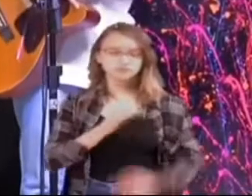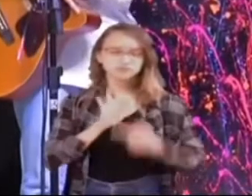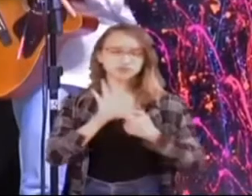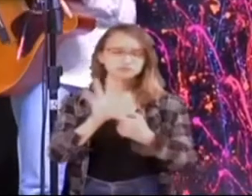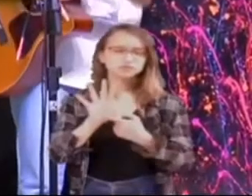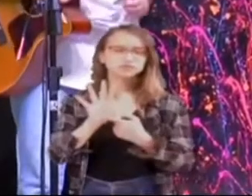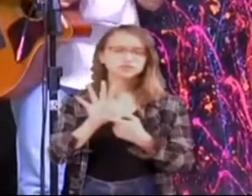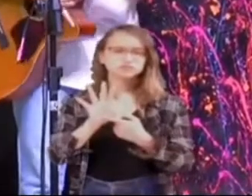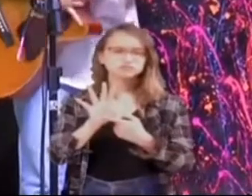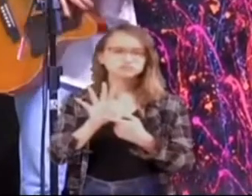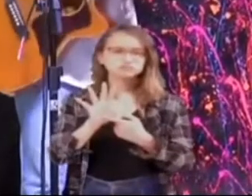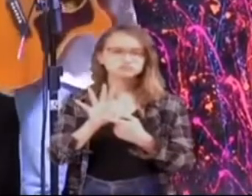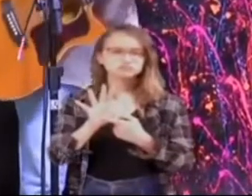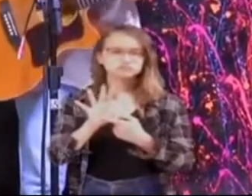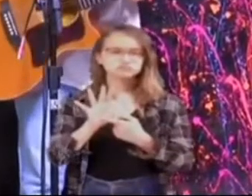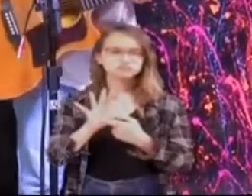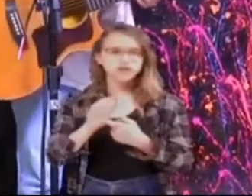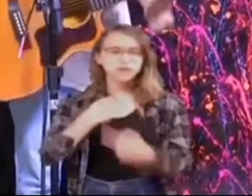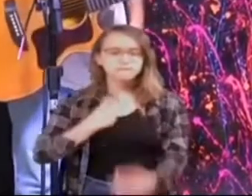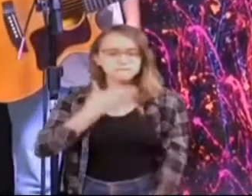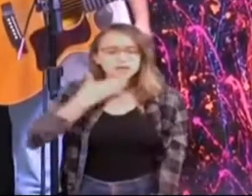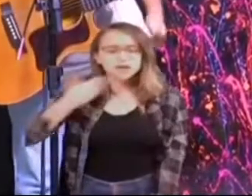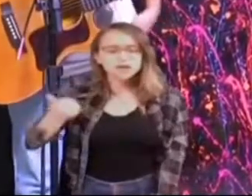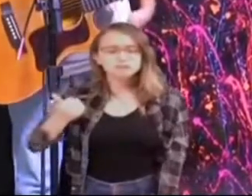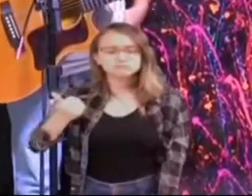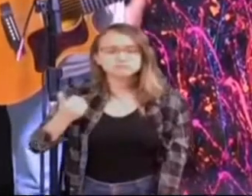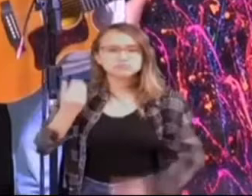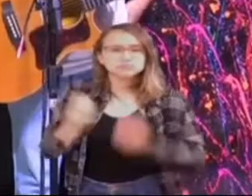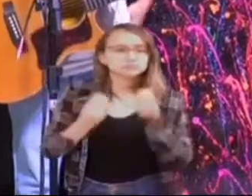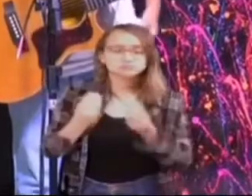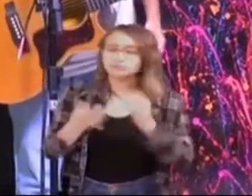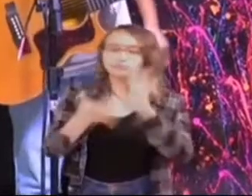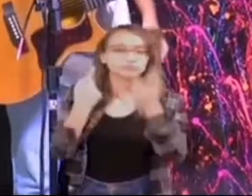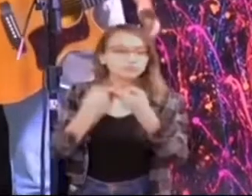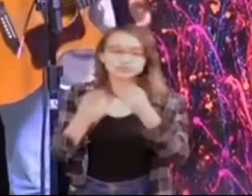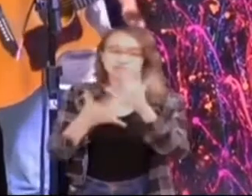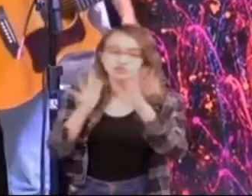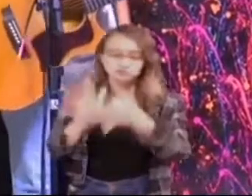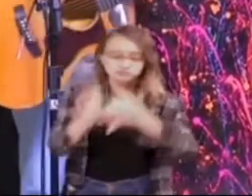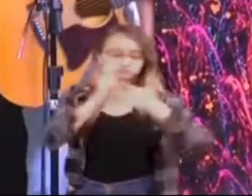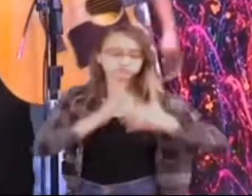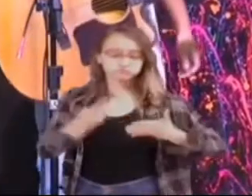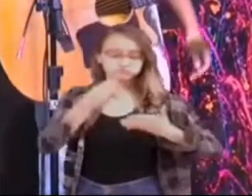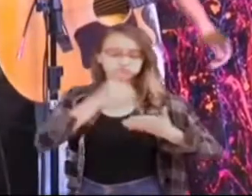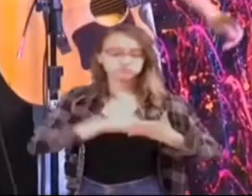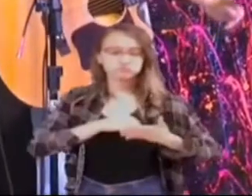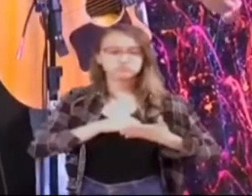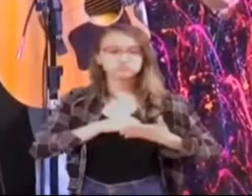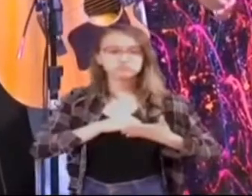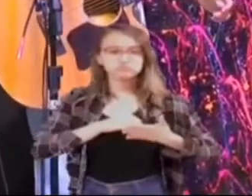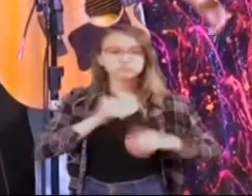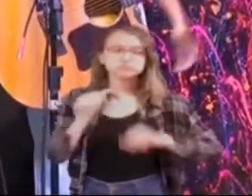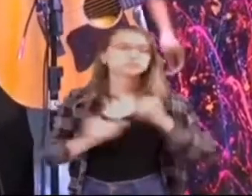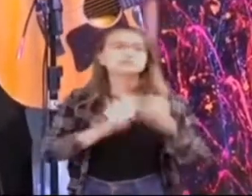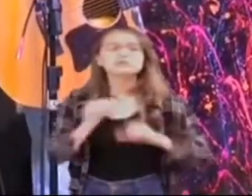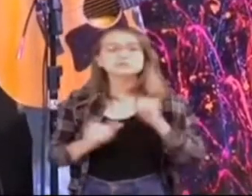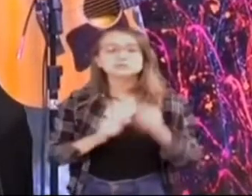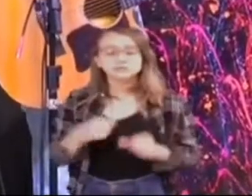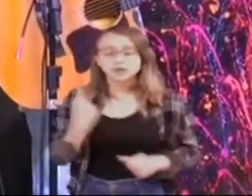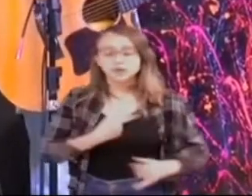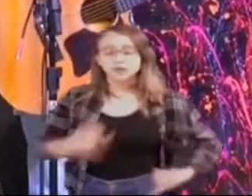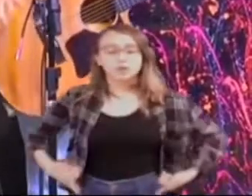Sabe o que eu estou dizendo aqui? Eu estou dizendo para vocês que o nosso ego, ele é insuficiente, o nosso ego é imperfeito, ele